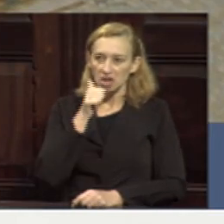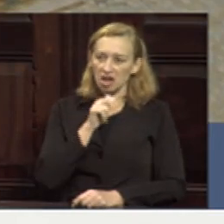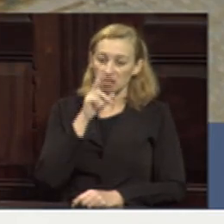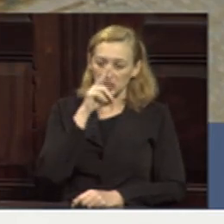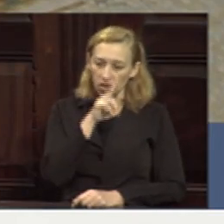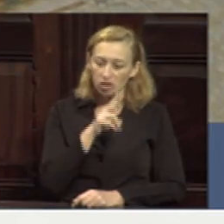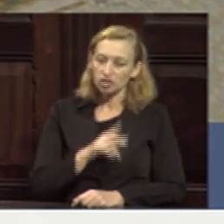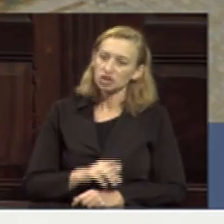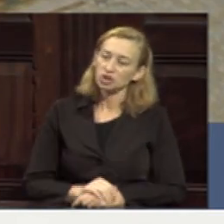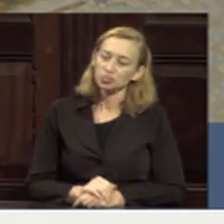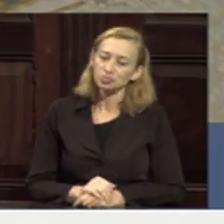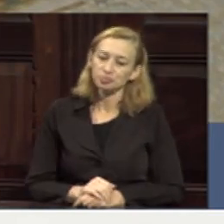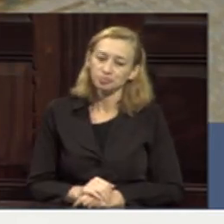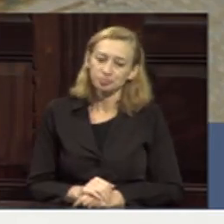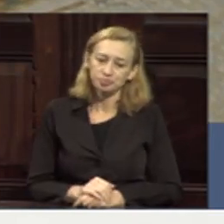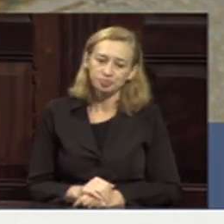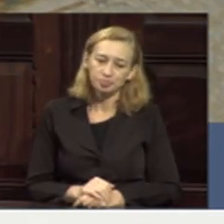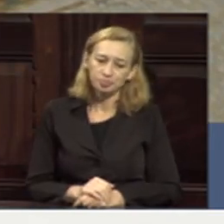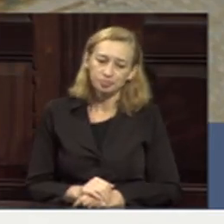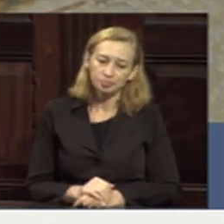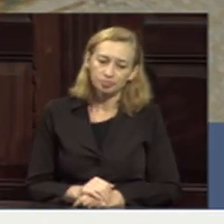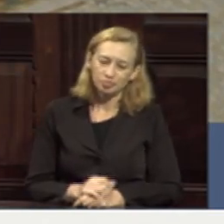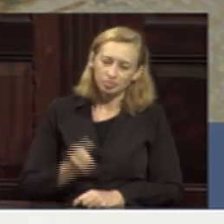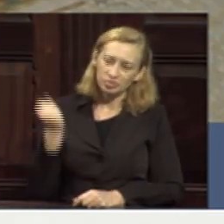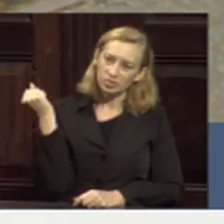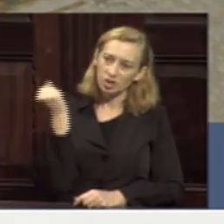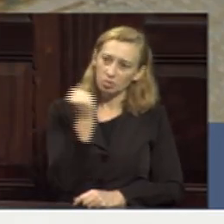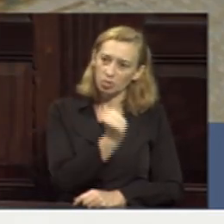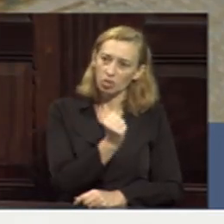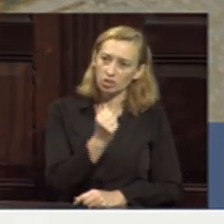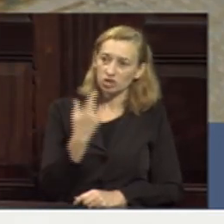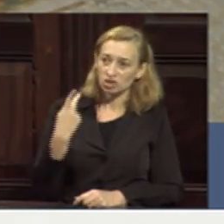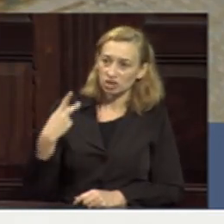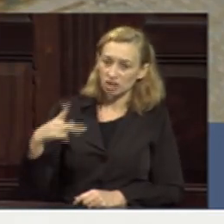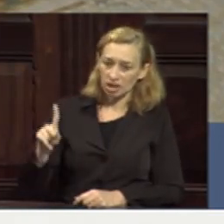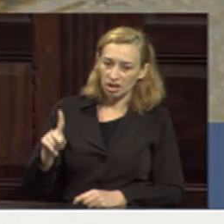A execução da Marielle e do Anderson,